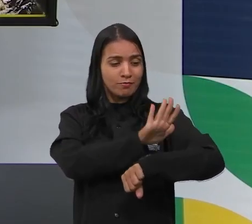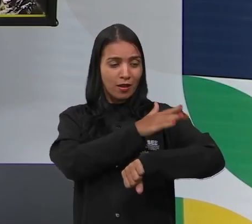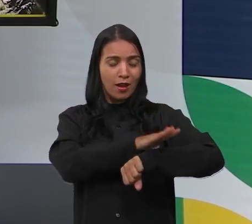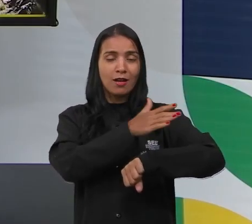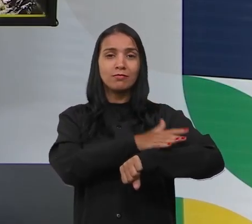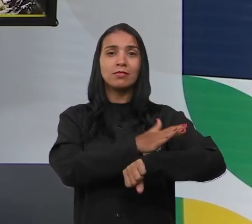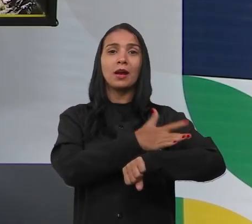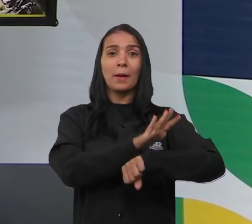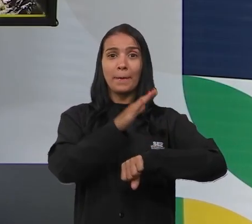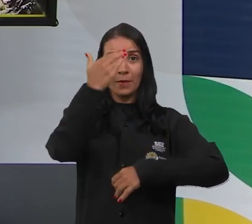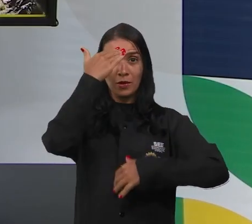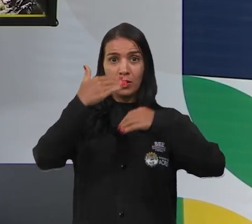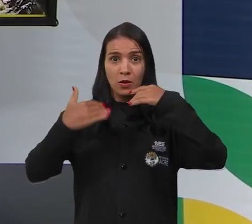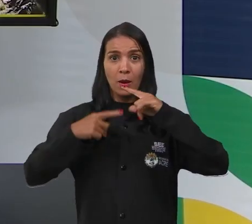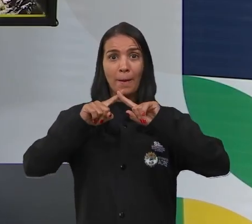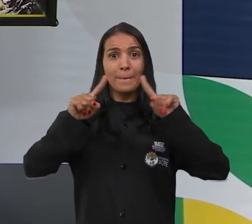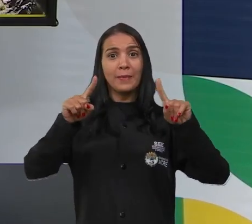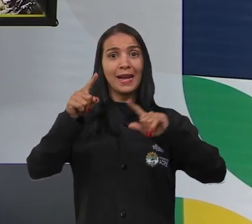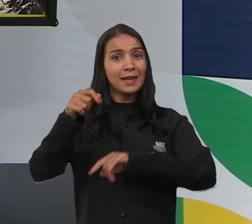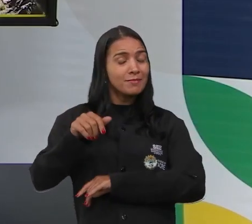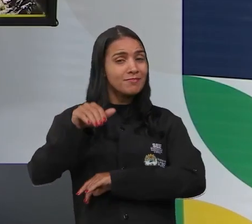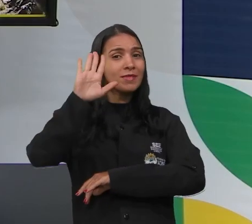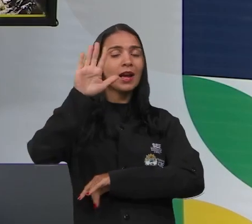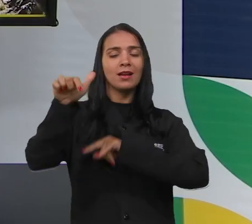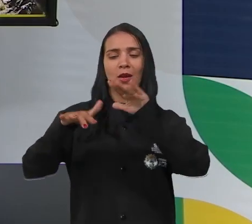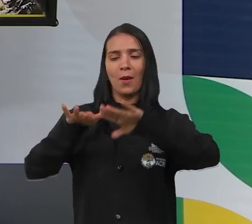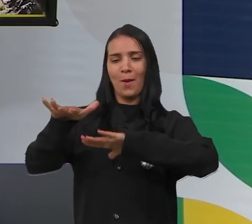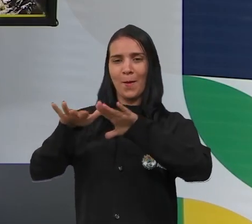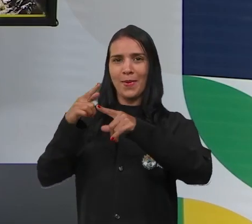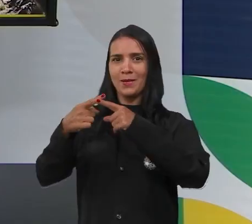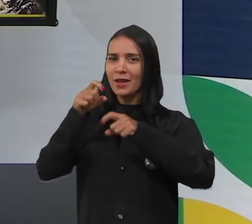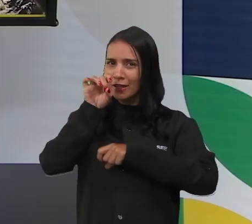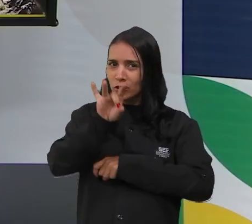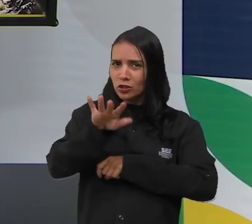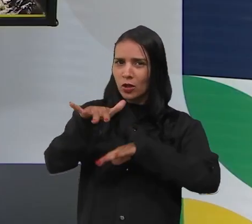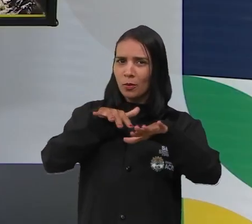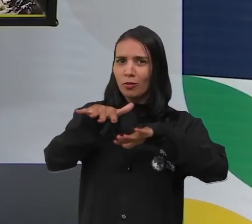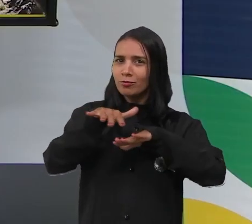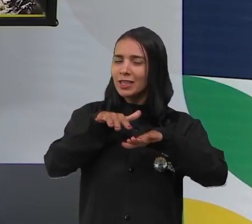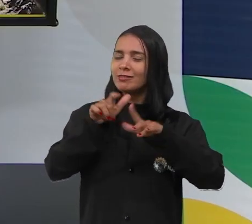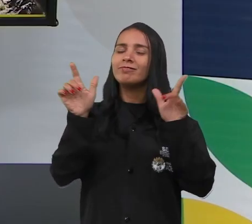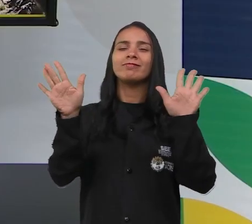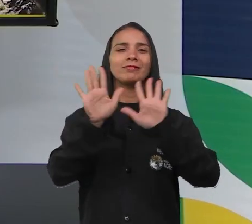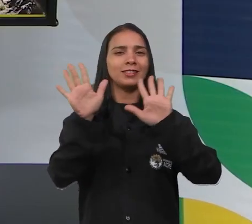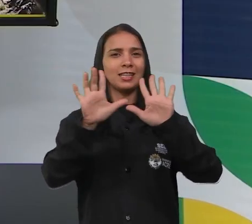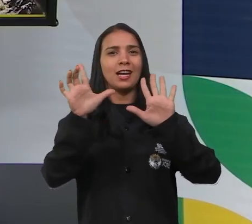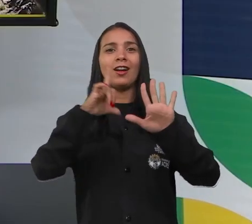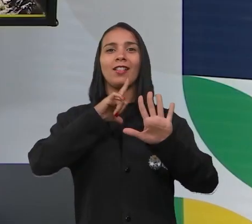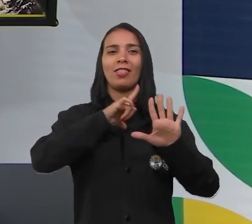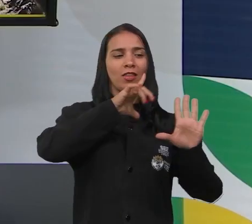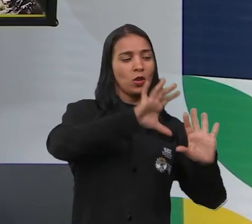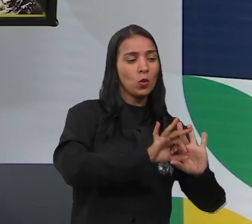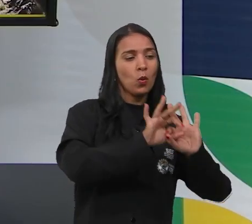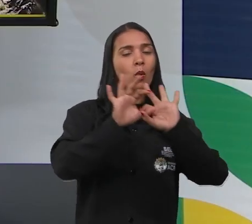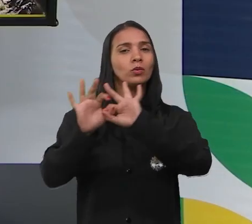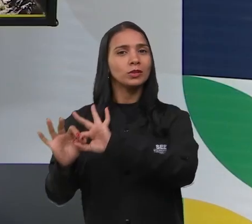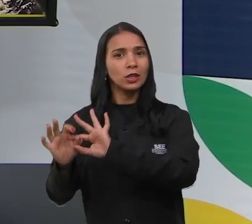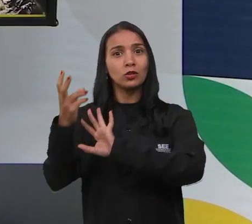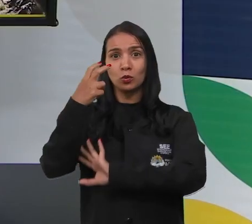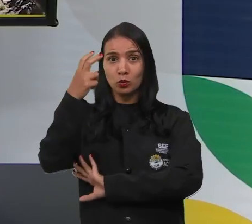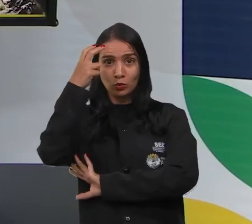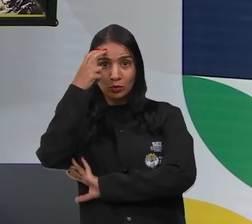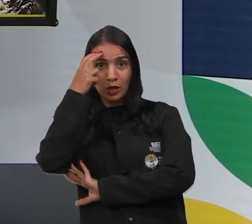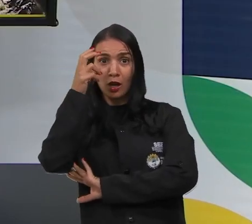que o movimento, né, mais do que a ação, a gente está avaliando esse contexto cultural, social, de promoção de